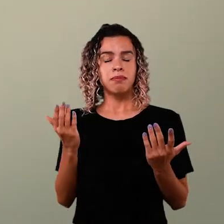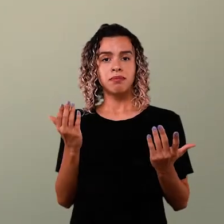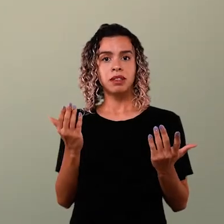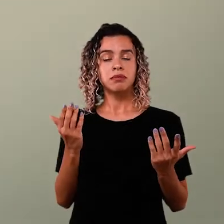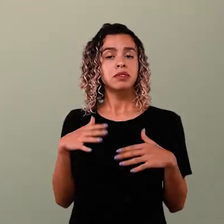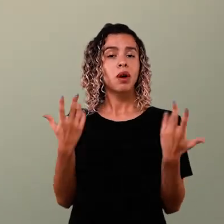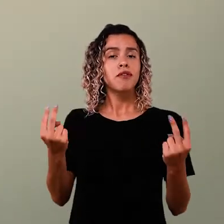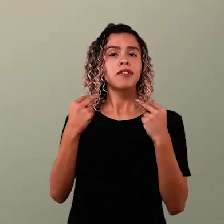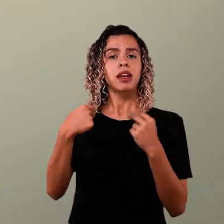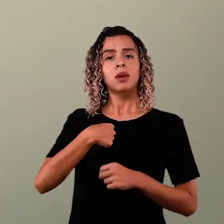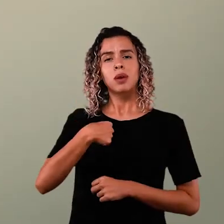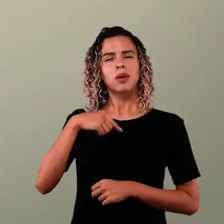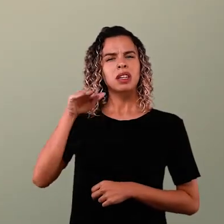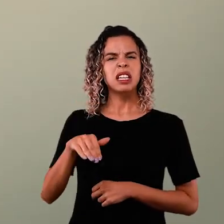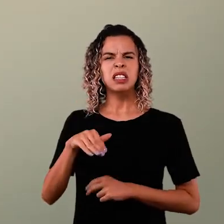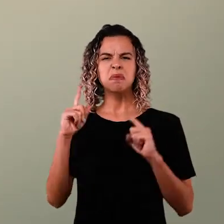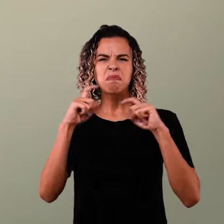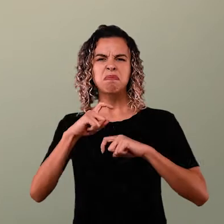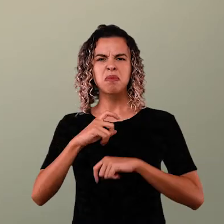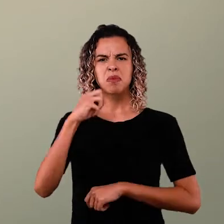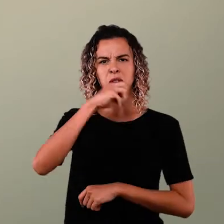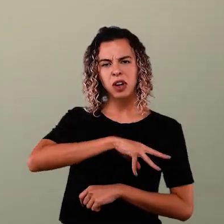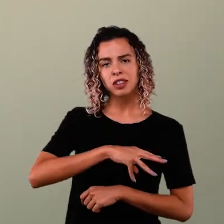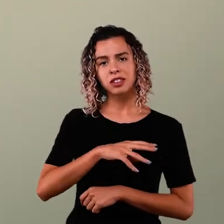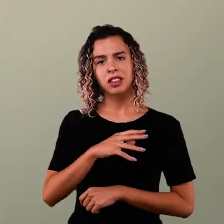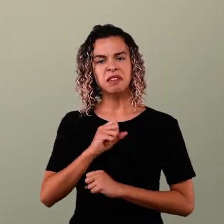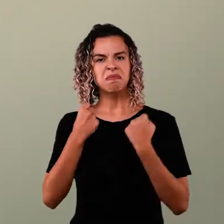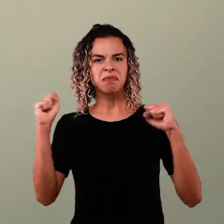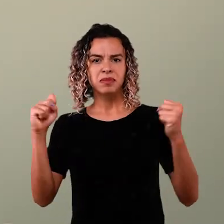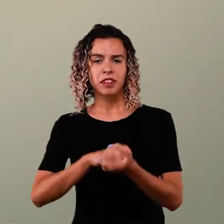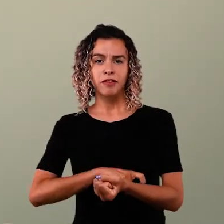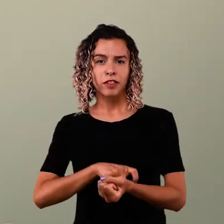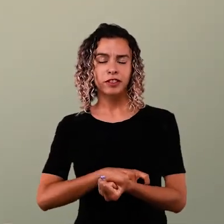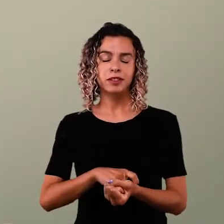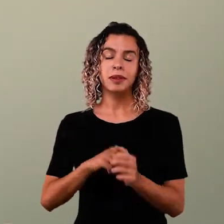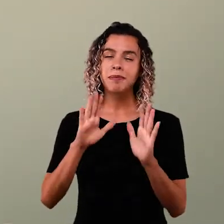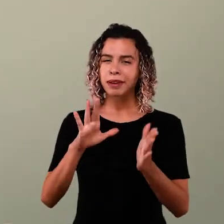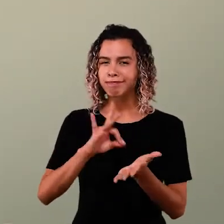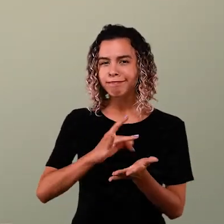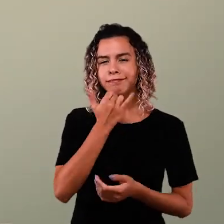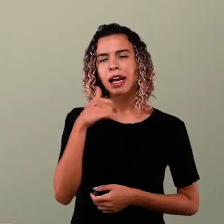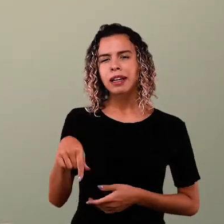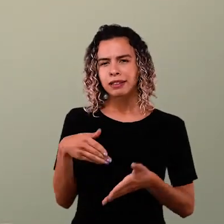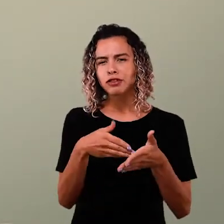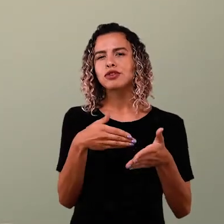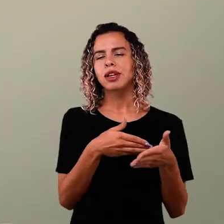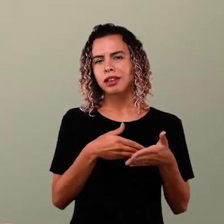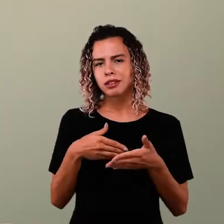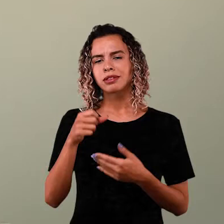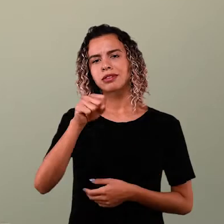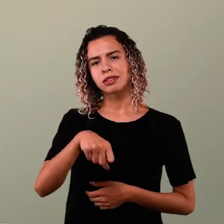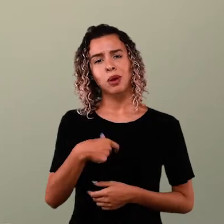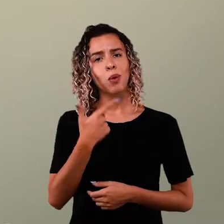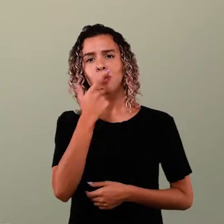Então eu era visto apenas como uma criança birrenta, mal educada, estressada, né? Mas ali eu tinha todas as dificuldades. Eu não